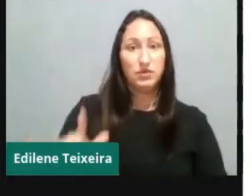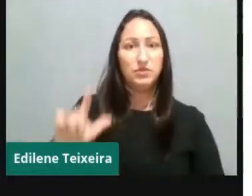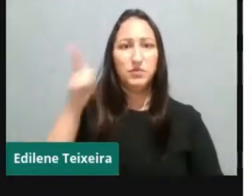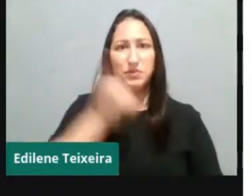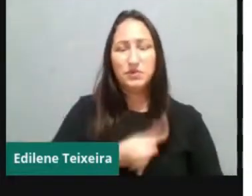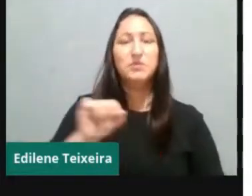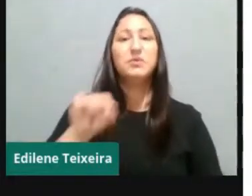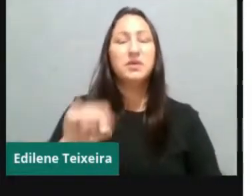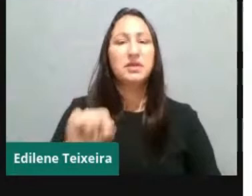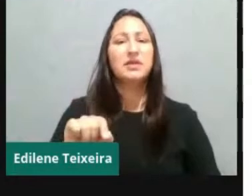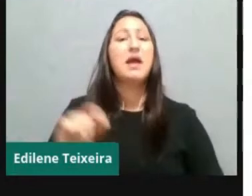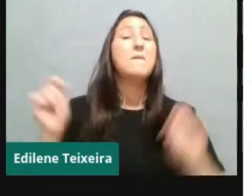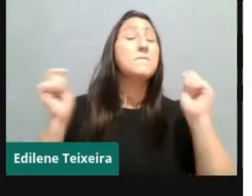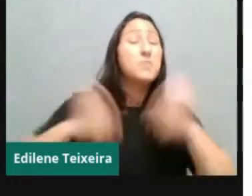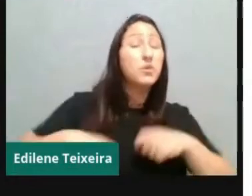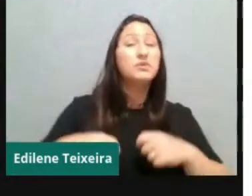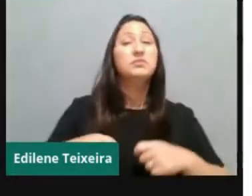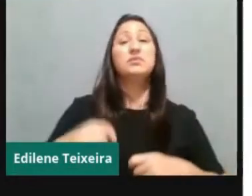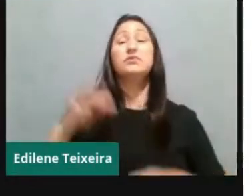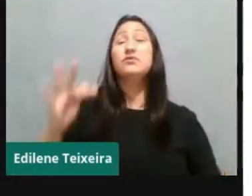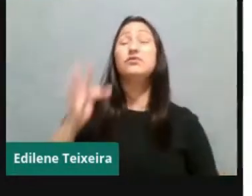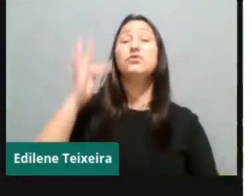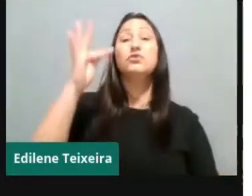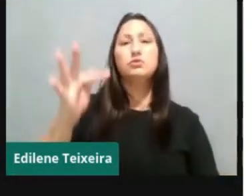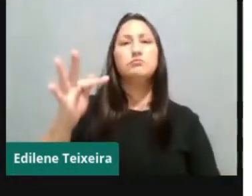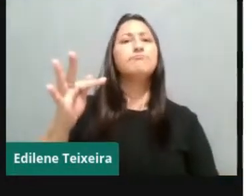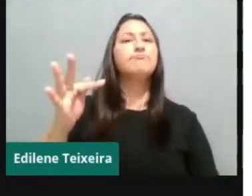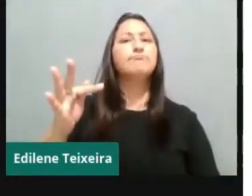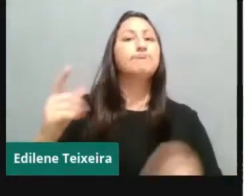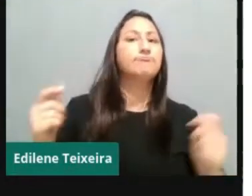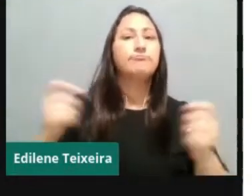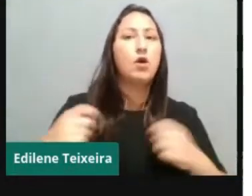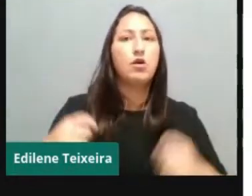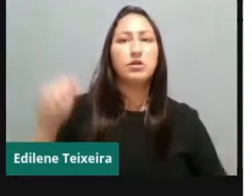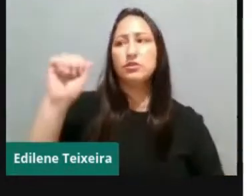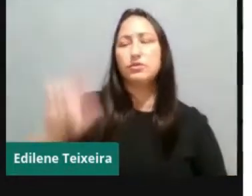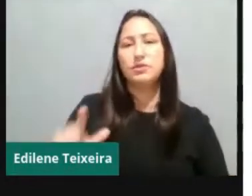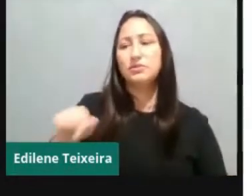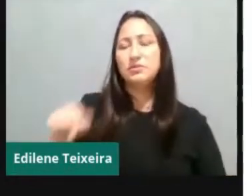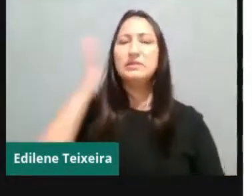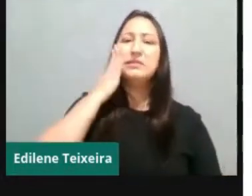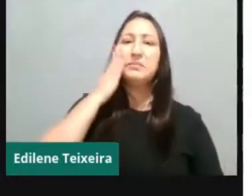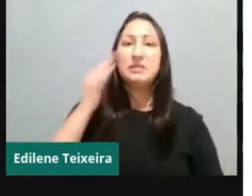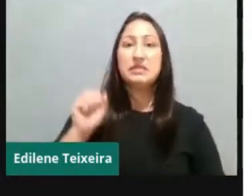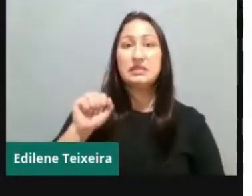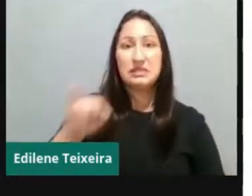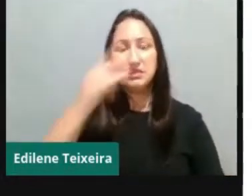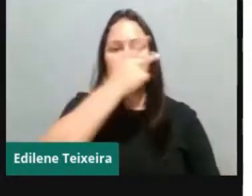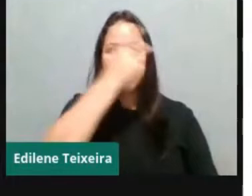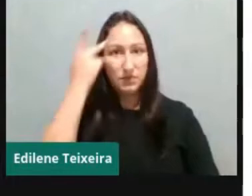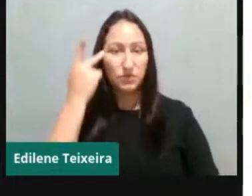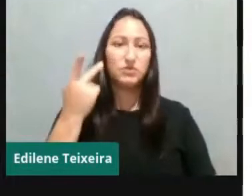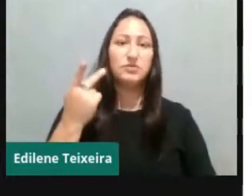possibilidade, qual era a probabilidade, quão confiante o algoritmo estava de que que a classificação